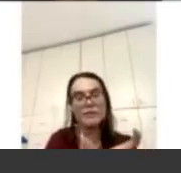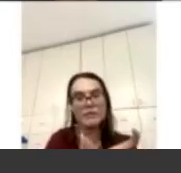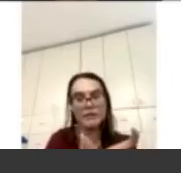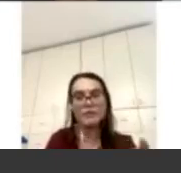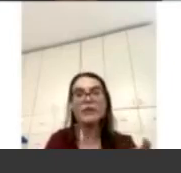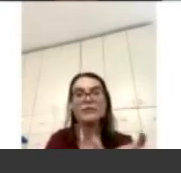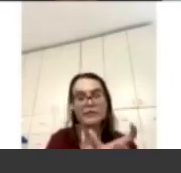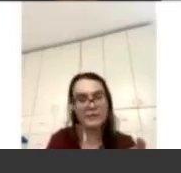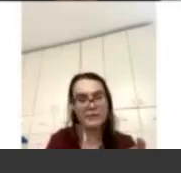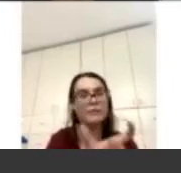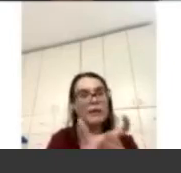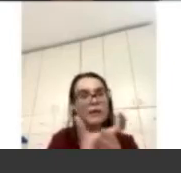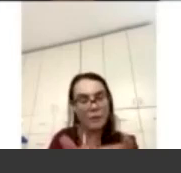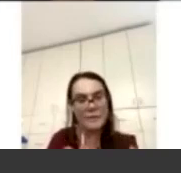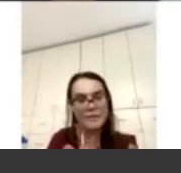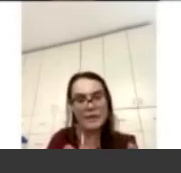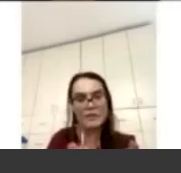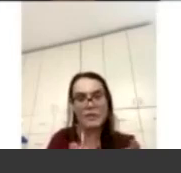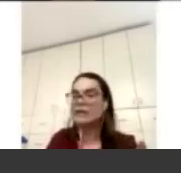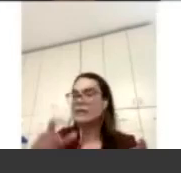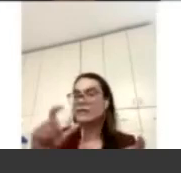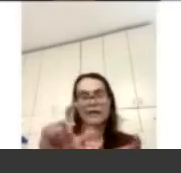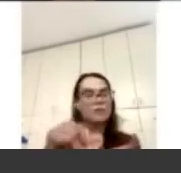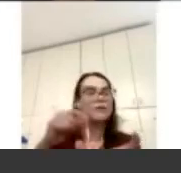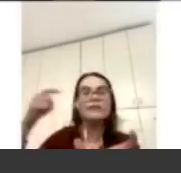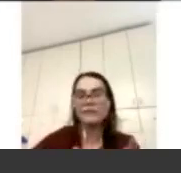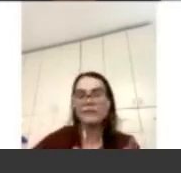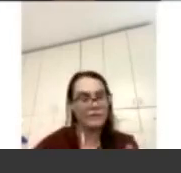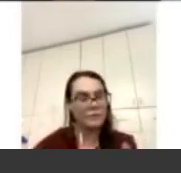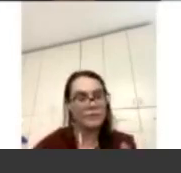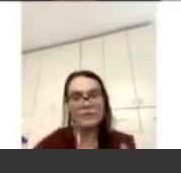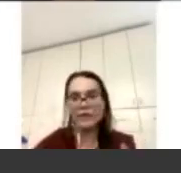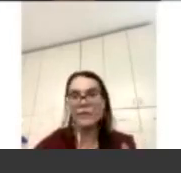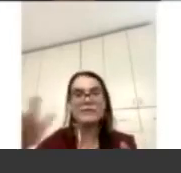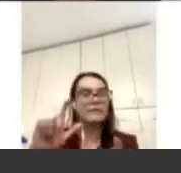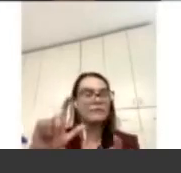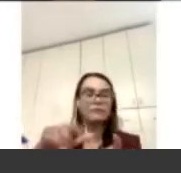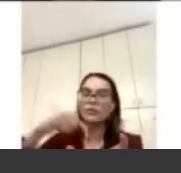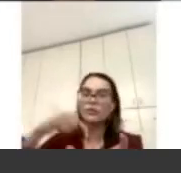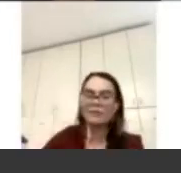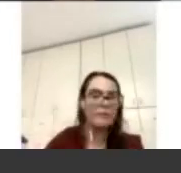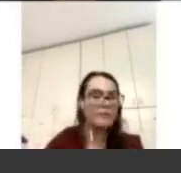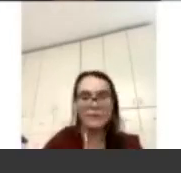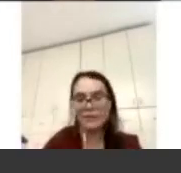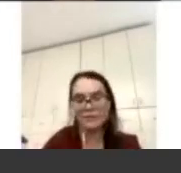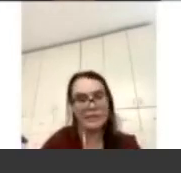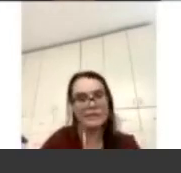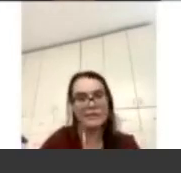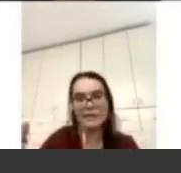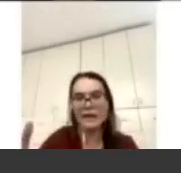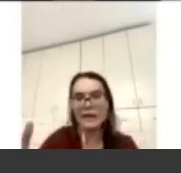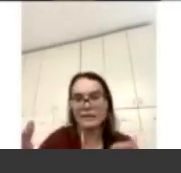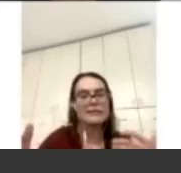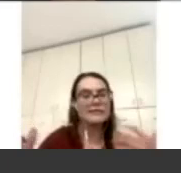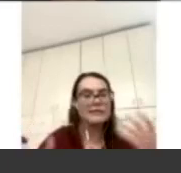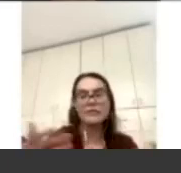está descrito ali dentro, ele vai estar fazendo o melhor para o paciente, sem um gasto excessivo para o sistema, sem solicitar um exame que não tenha necessidade,